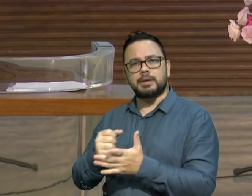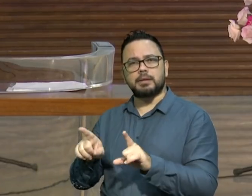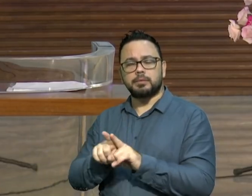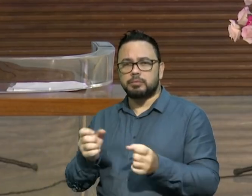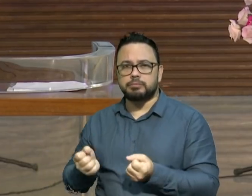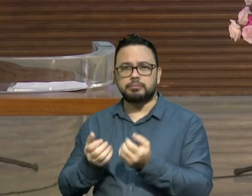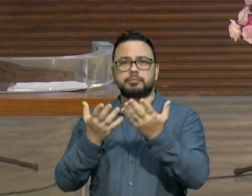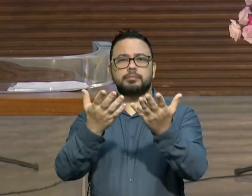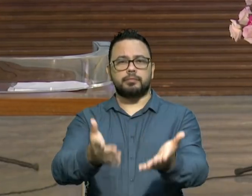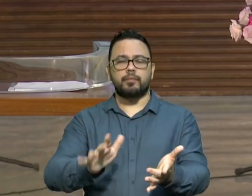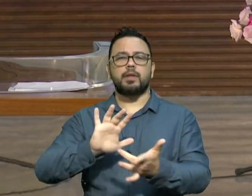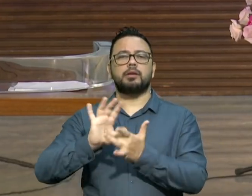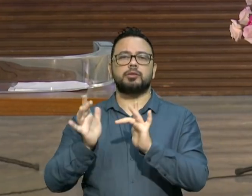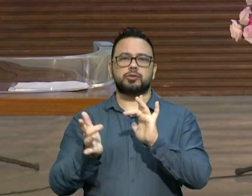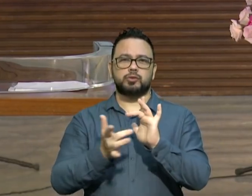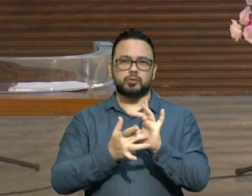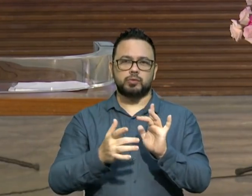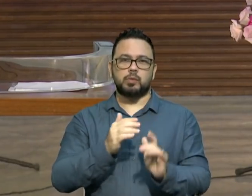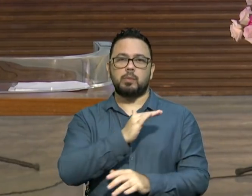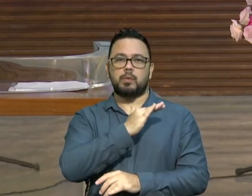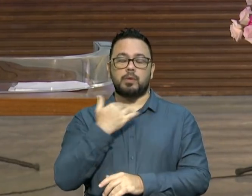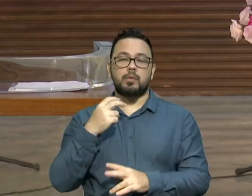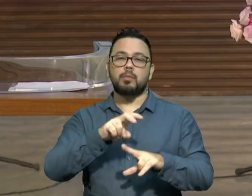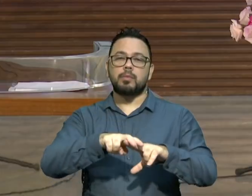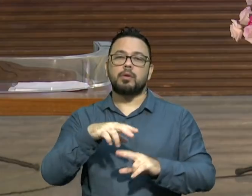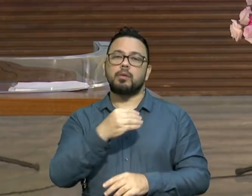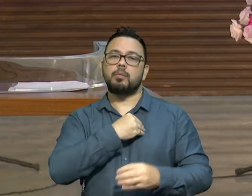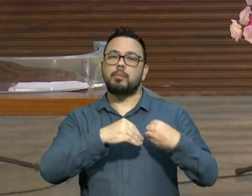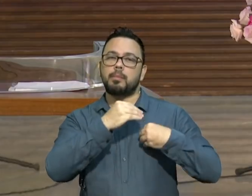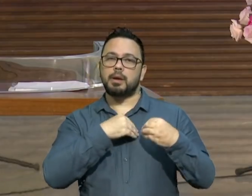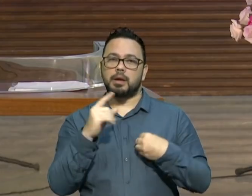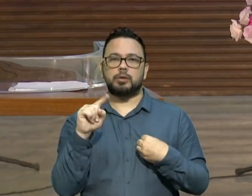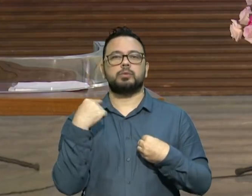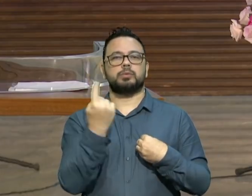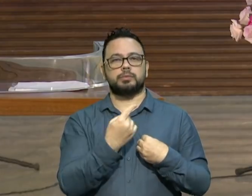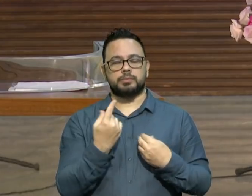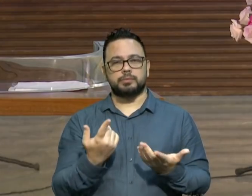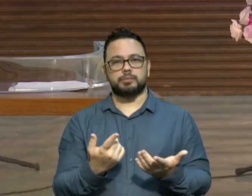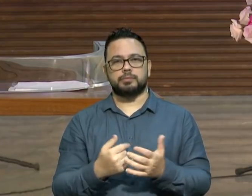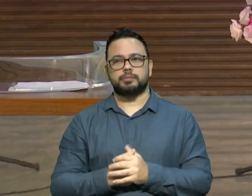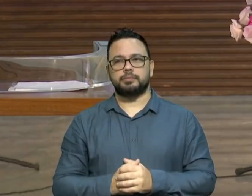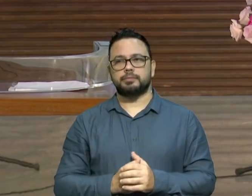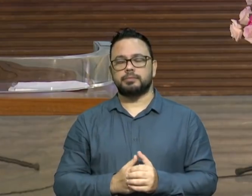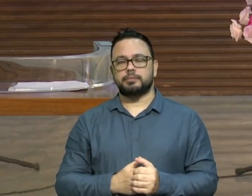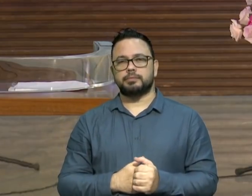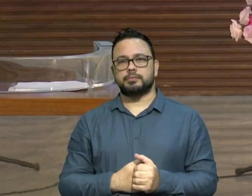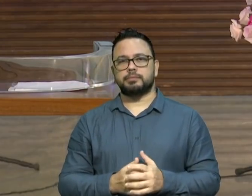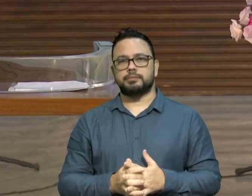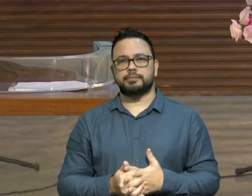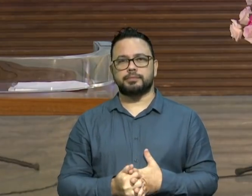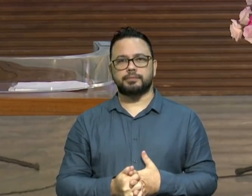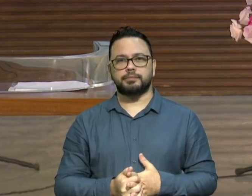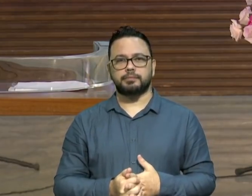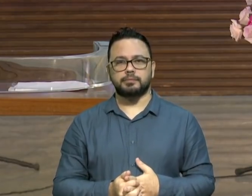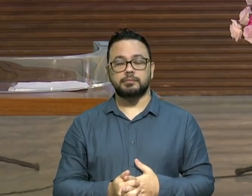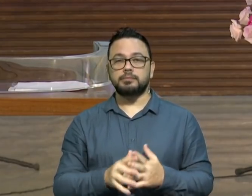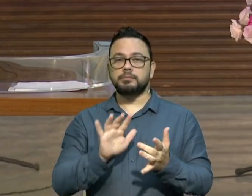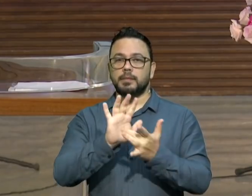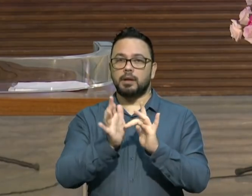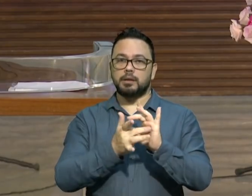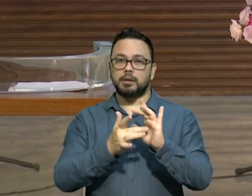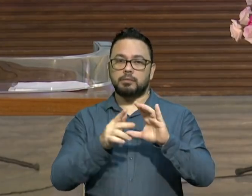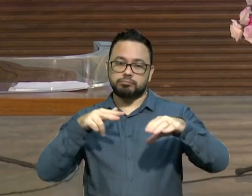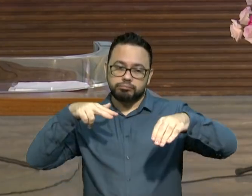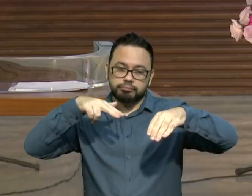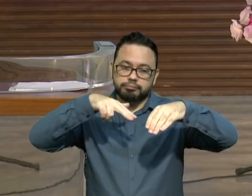nossos pecados segundo a escritura e as escrituras e que foi sepultado e